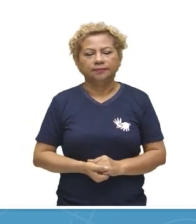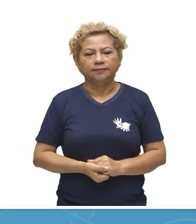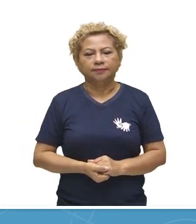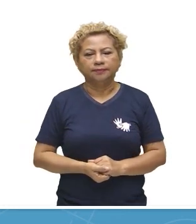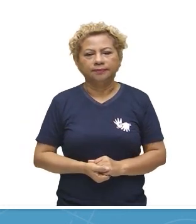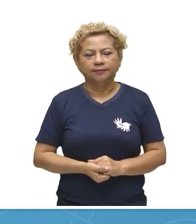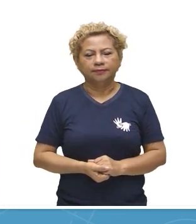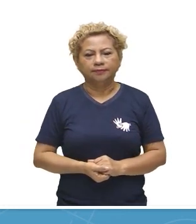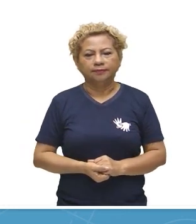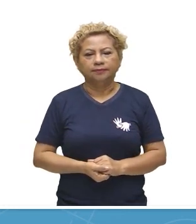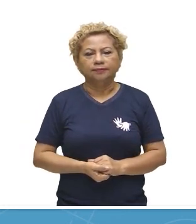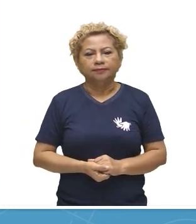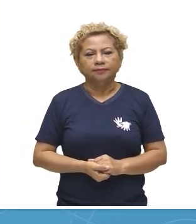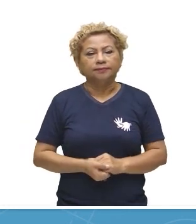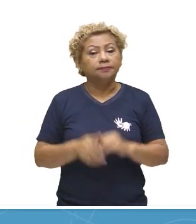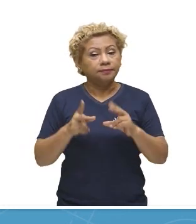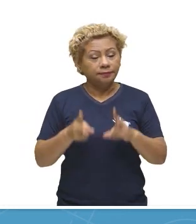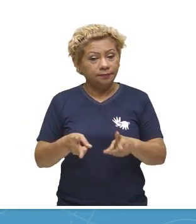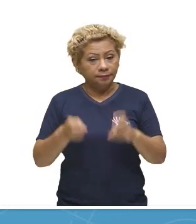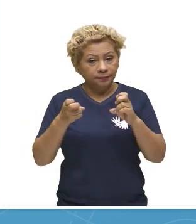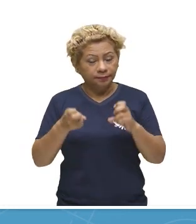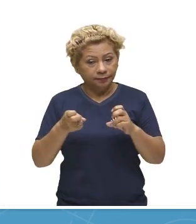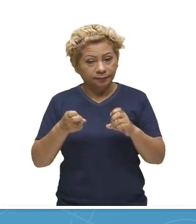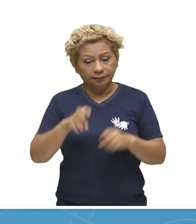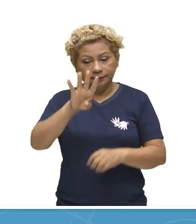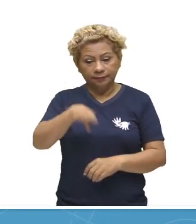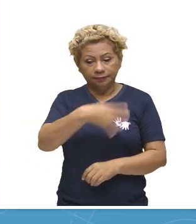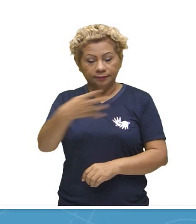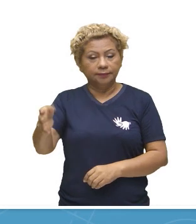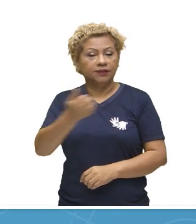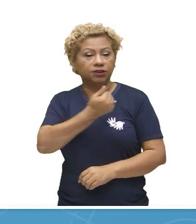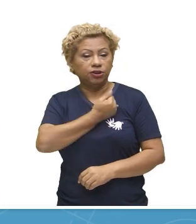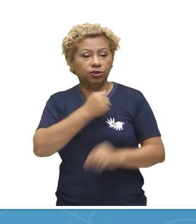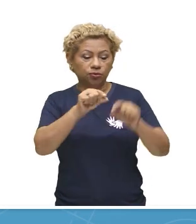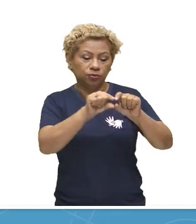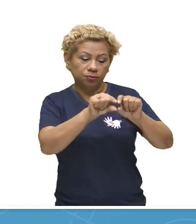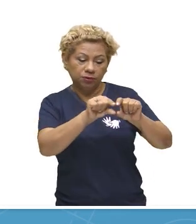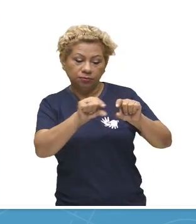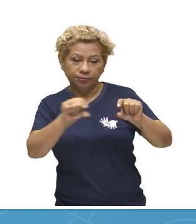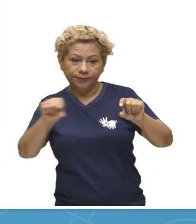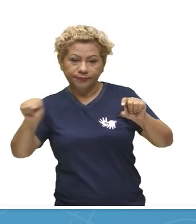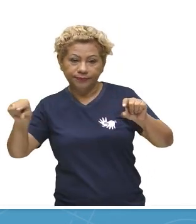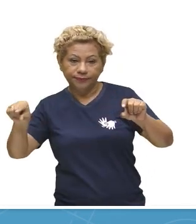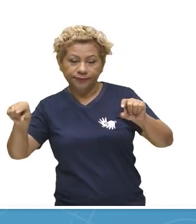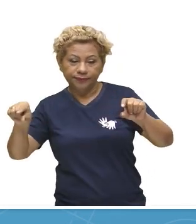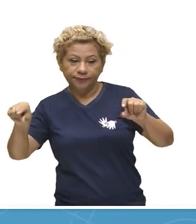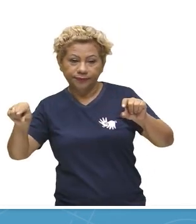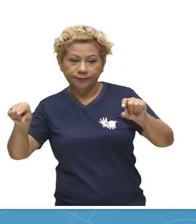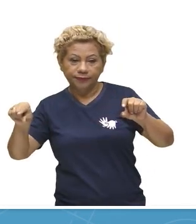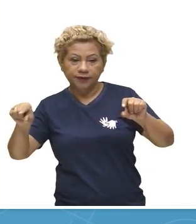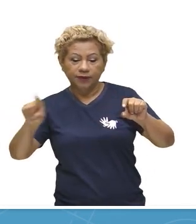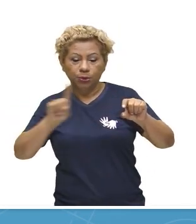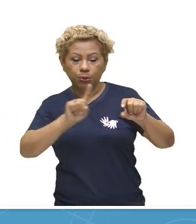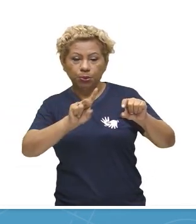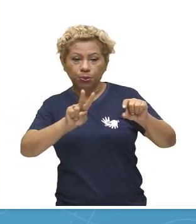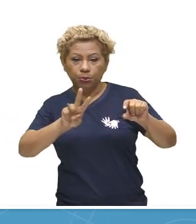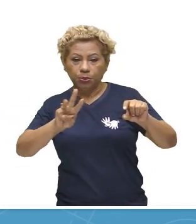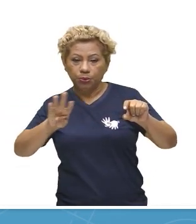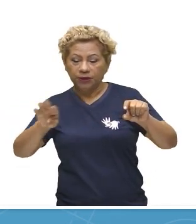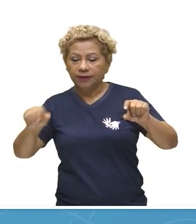gente elevasse ao quadrado esses números aqui, ó, nessa primeira linha, a gente tem os números de 1 até